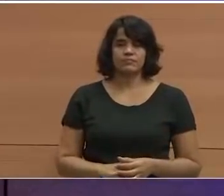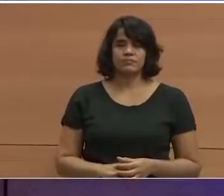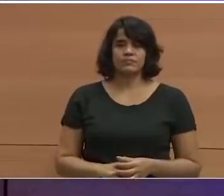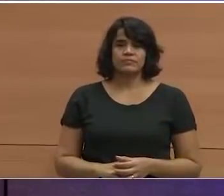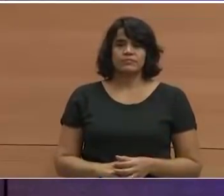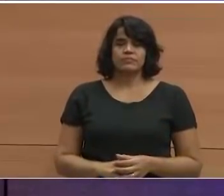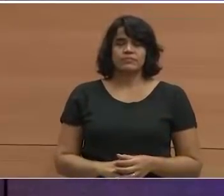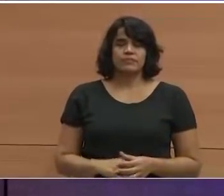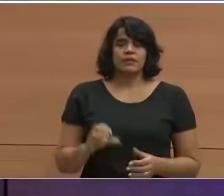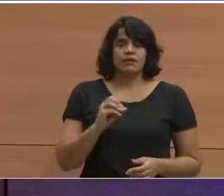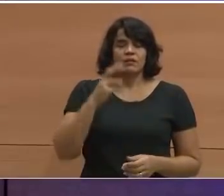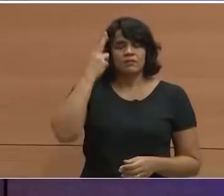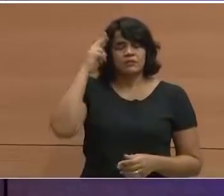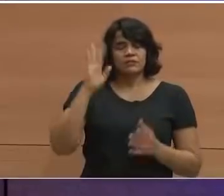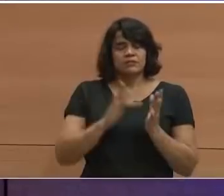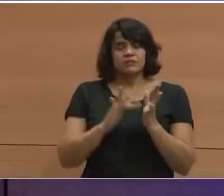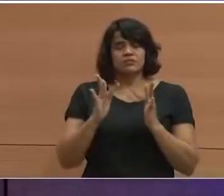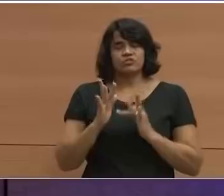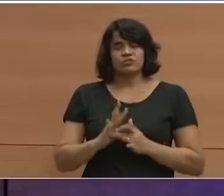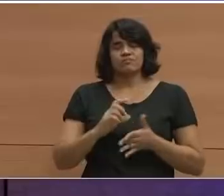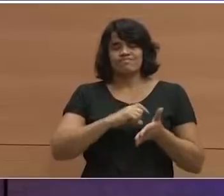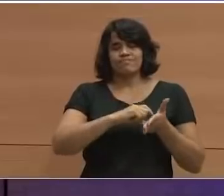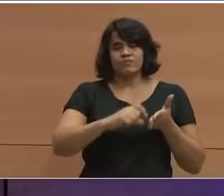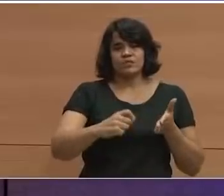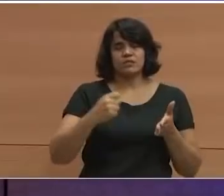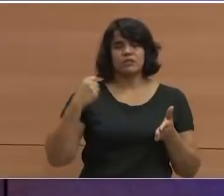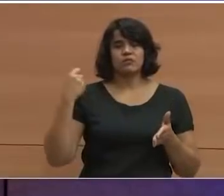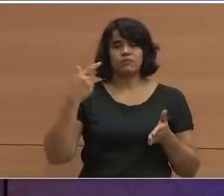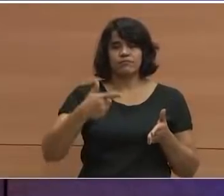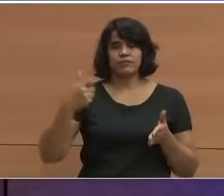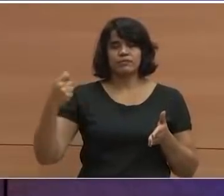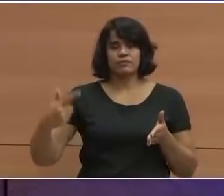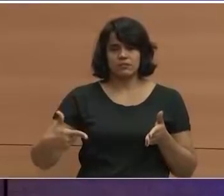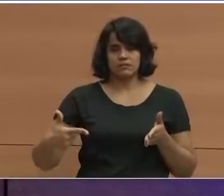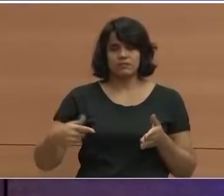Senhor Jesus. Romanos 15, versículo 22.